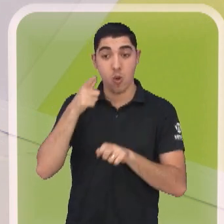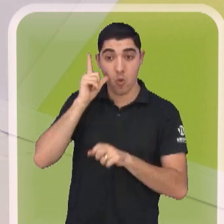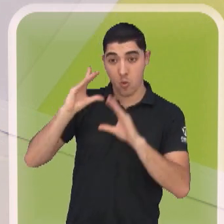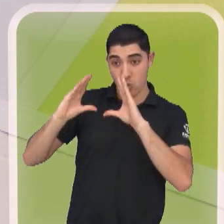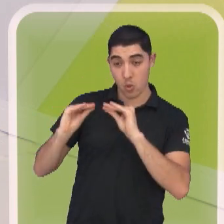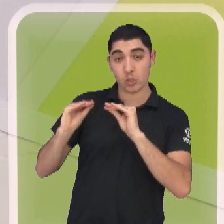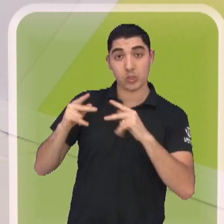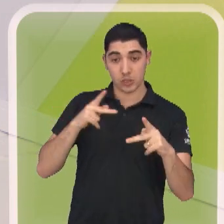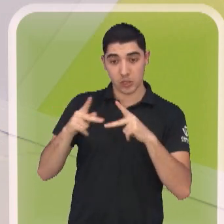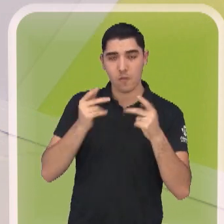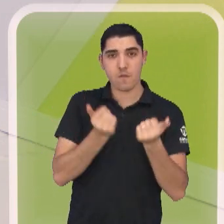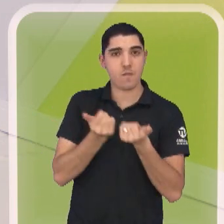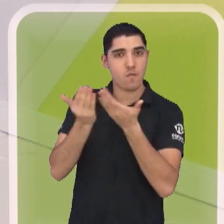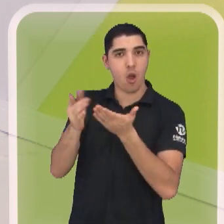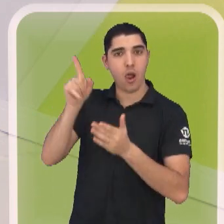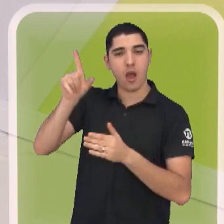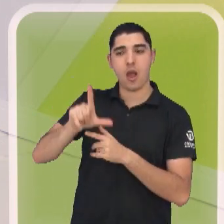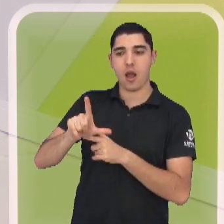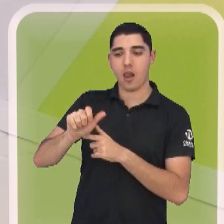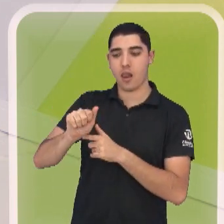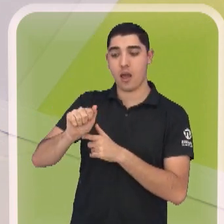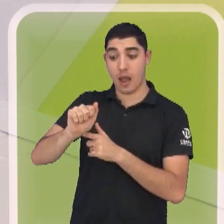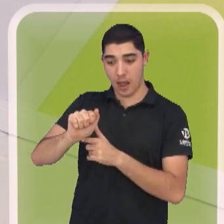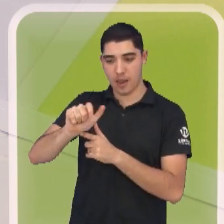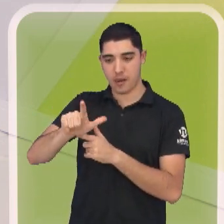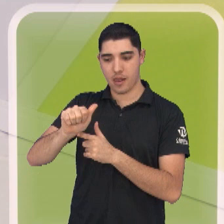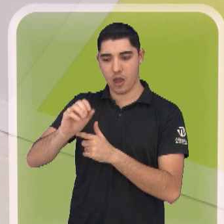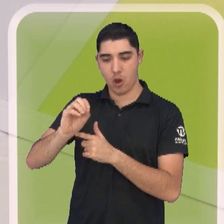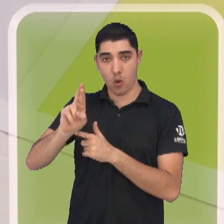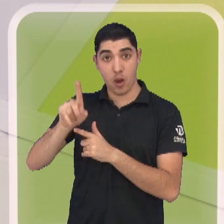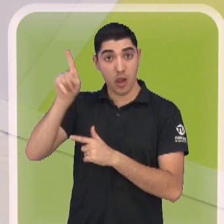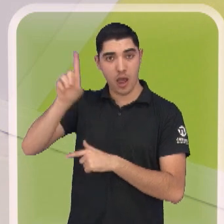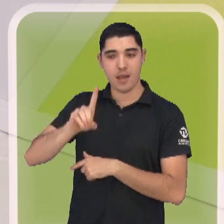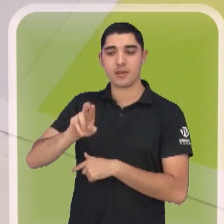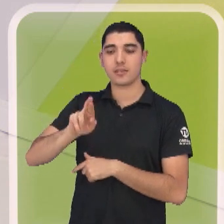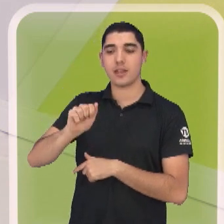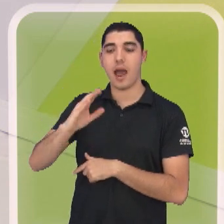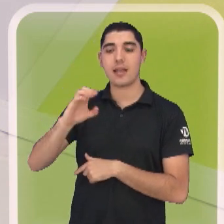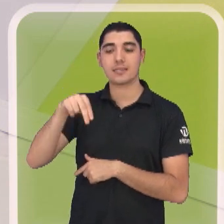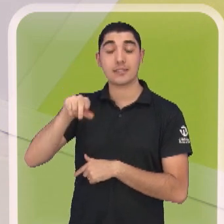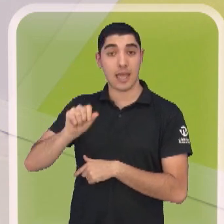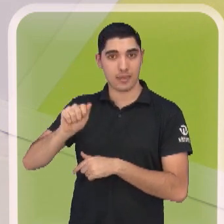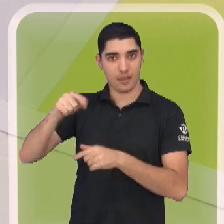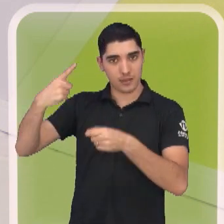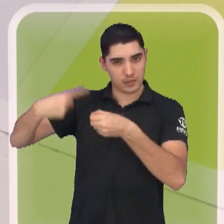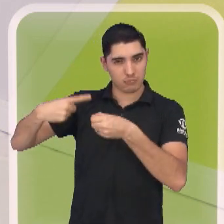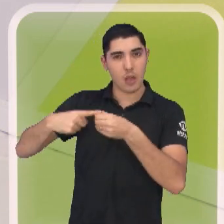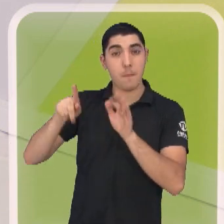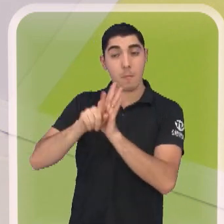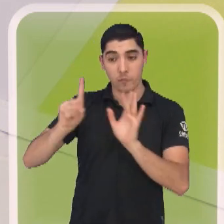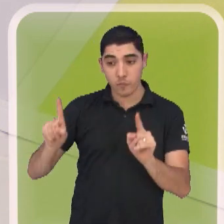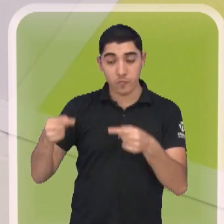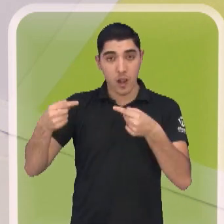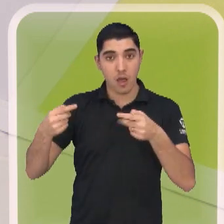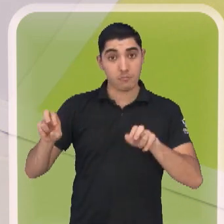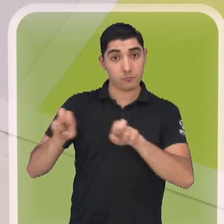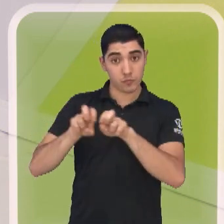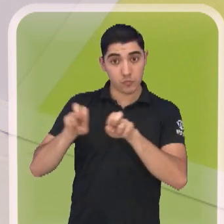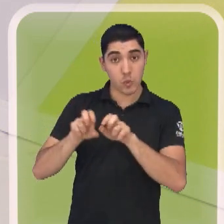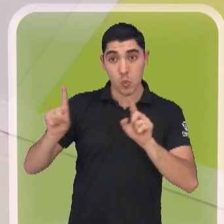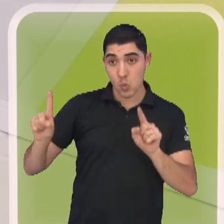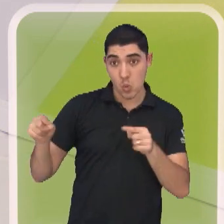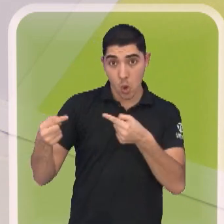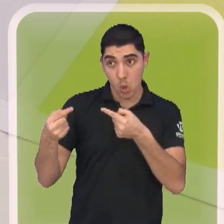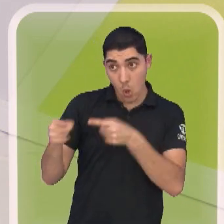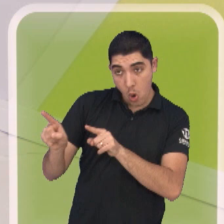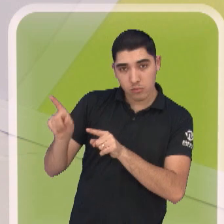foi até o ginásio Alaor Ferrari em Dracena para a primeira partida da final da Liga Paulista de Futsal contra